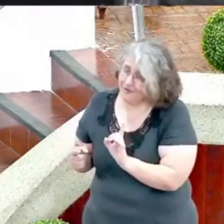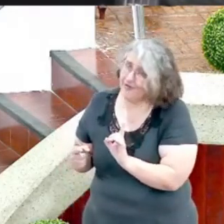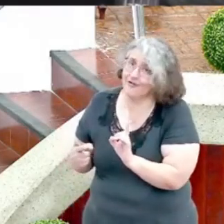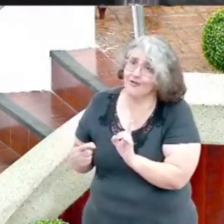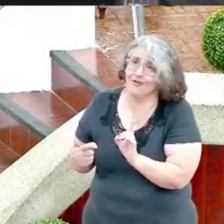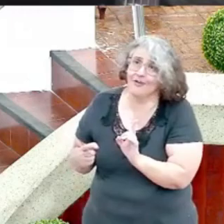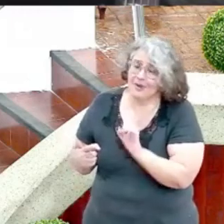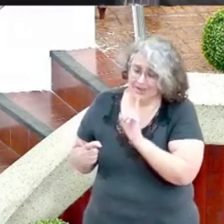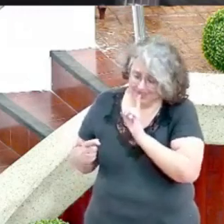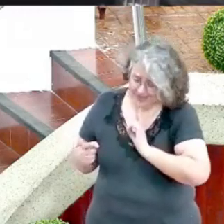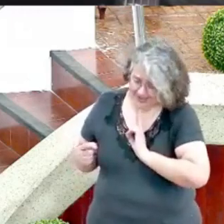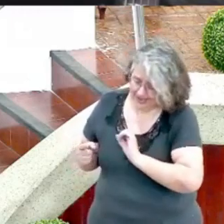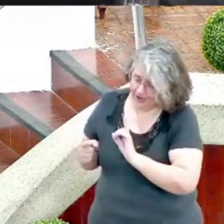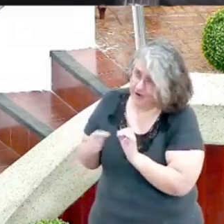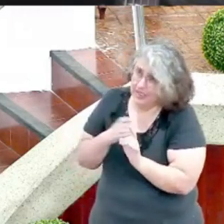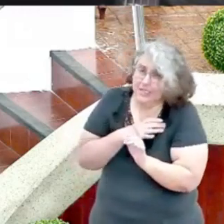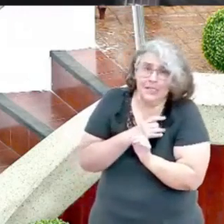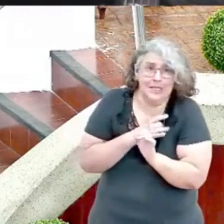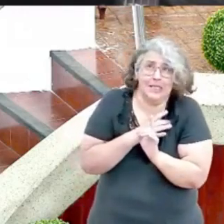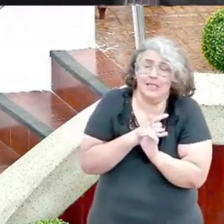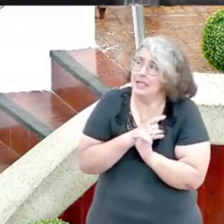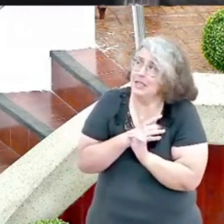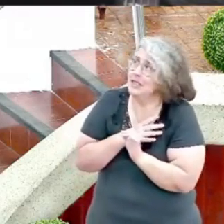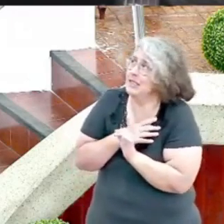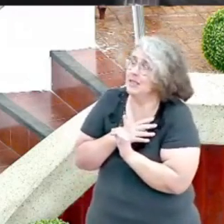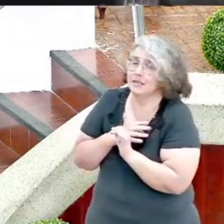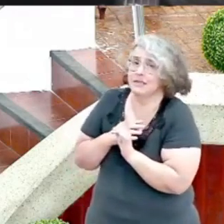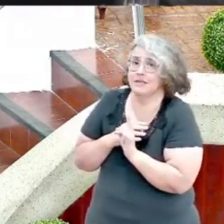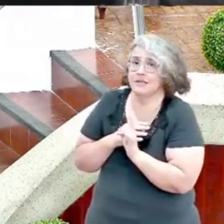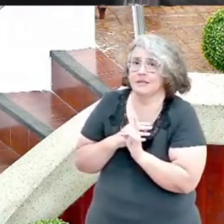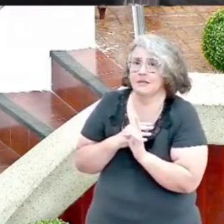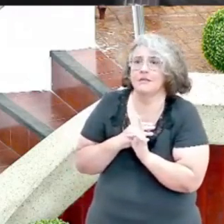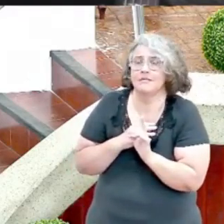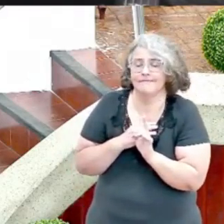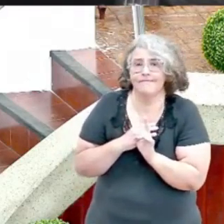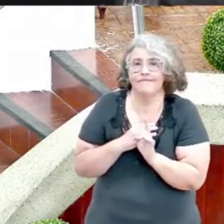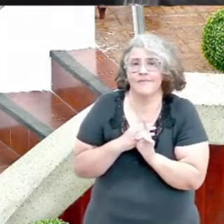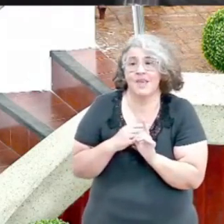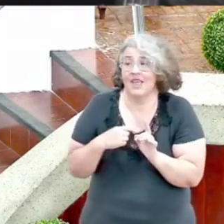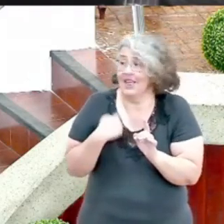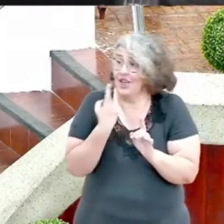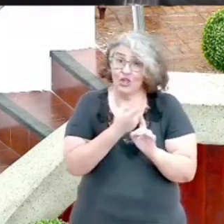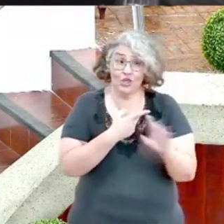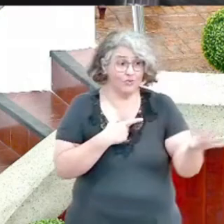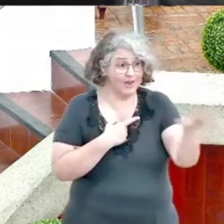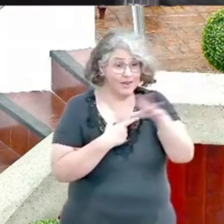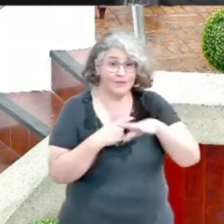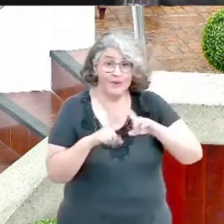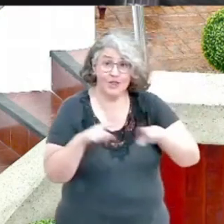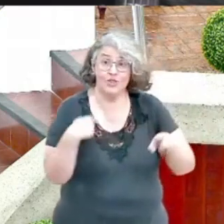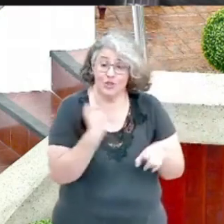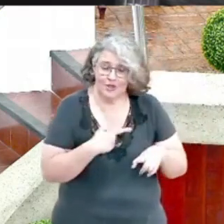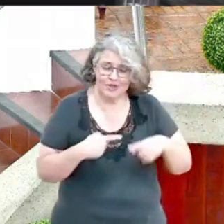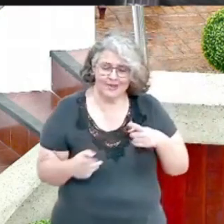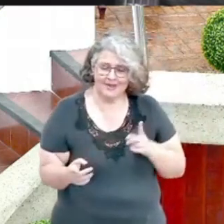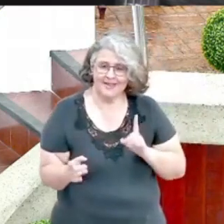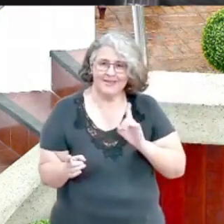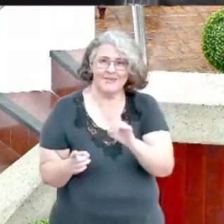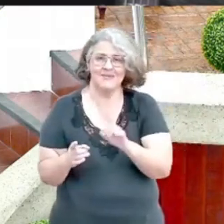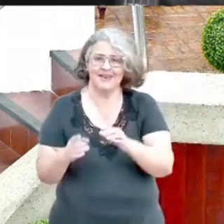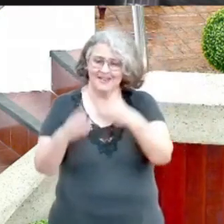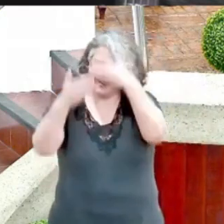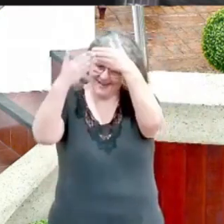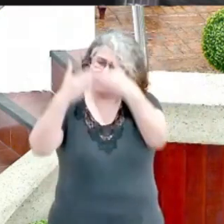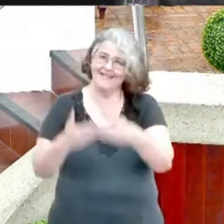entramos na presença real do Deus vivo. Por quê? Porque quem